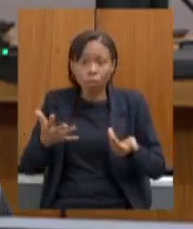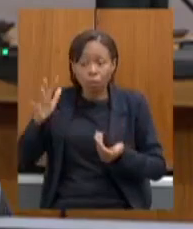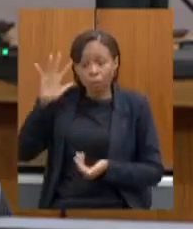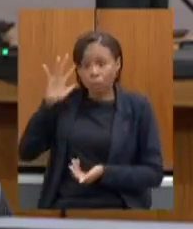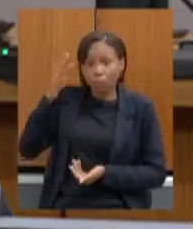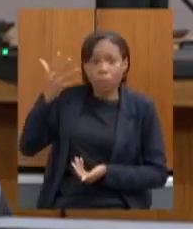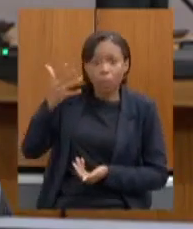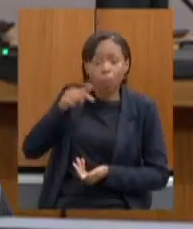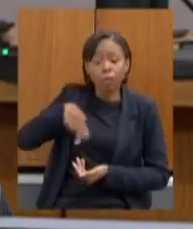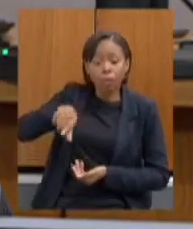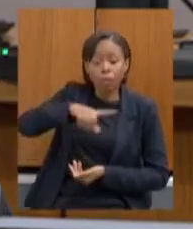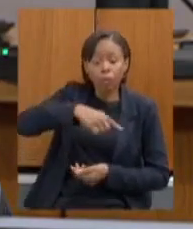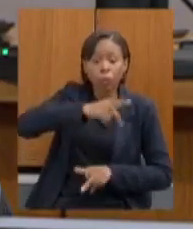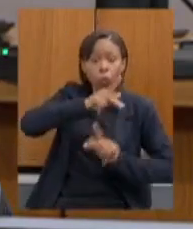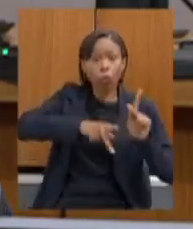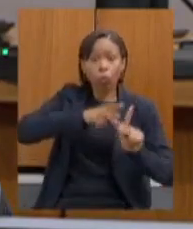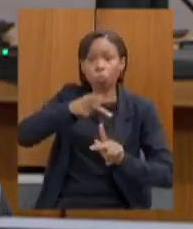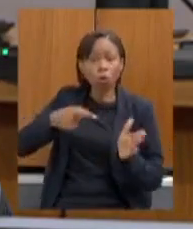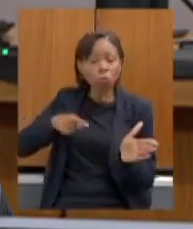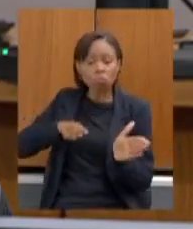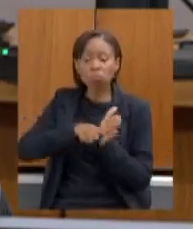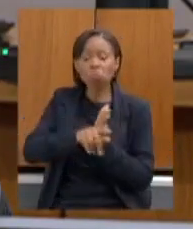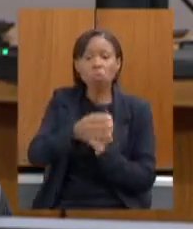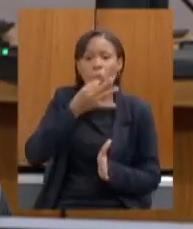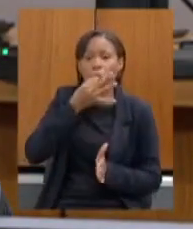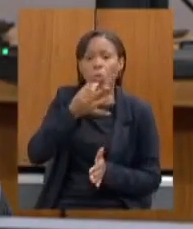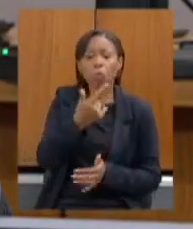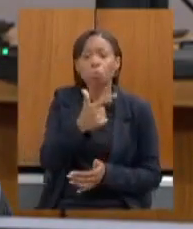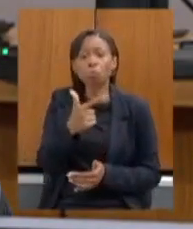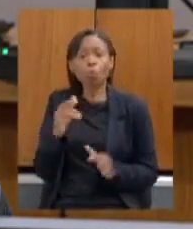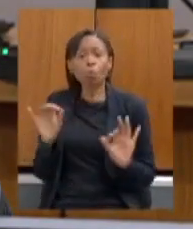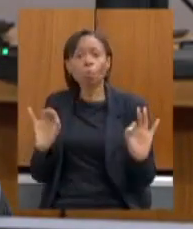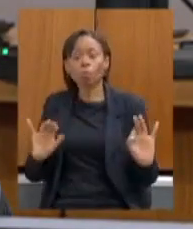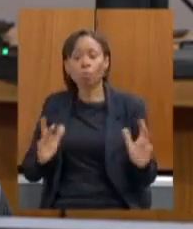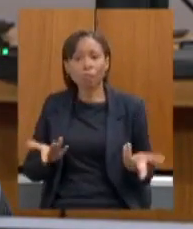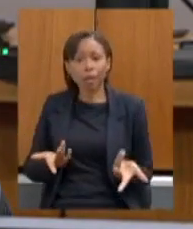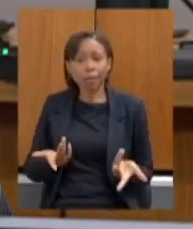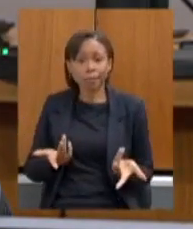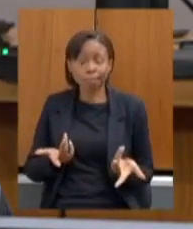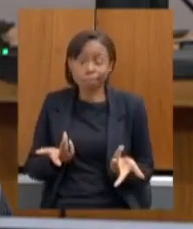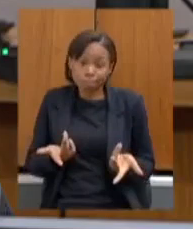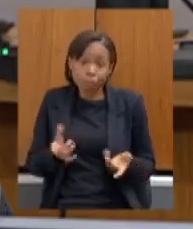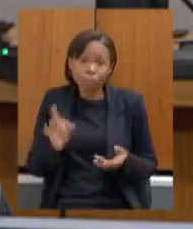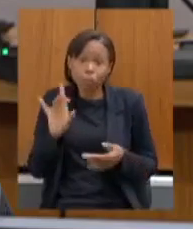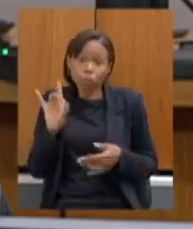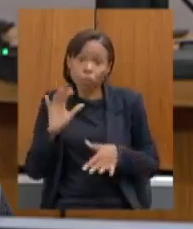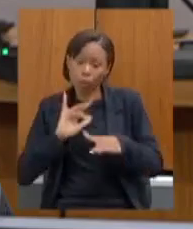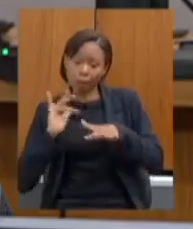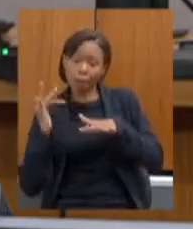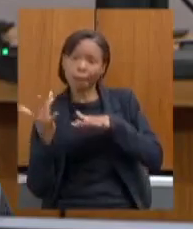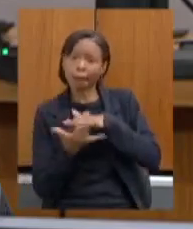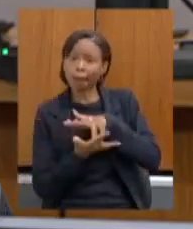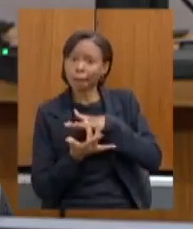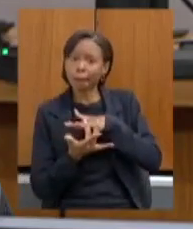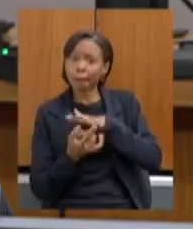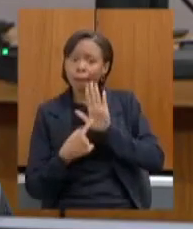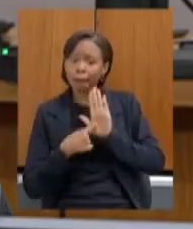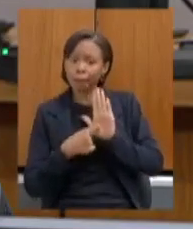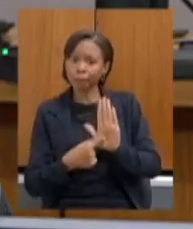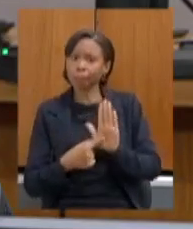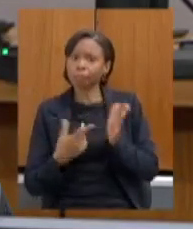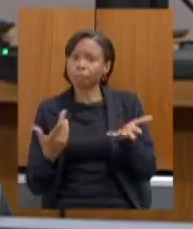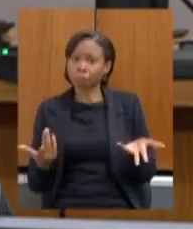sejam consultadas, sejam ouvidas, ficam sabendo por rede social, ficam sabendo de uma forma